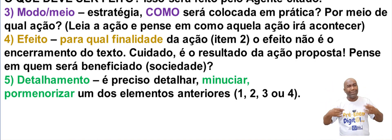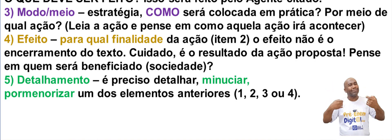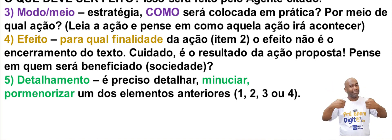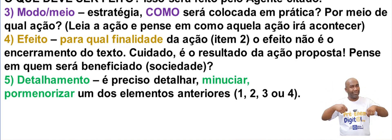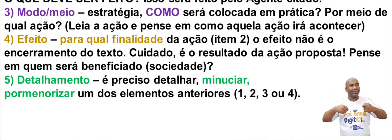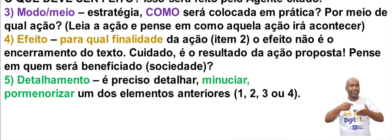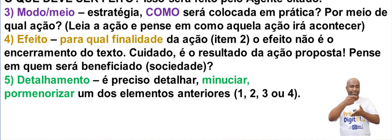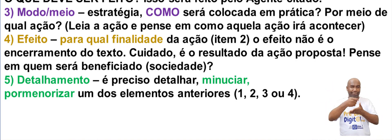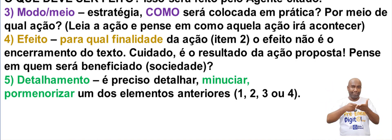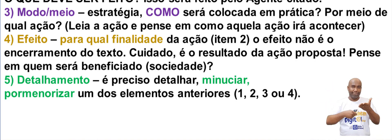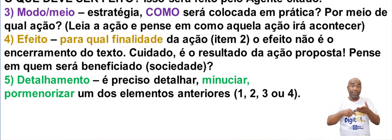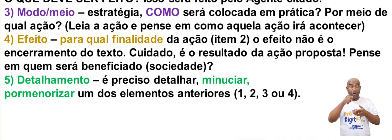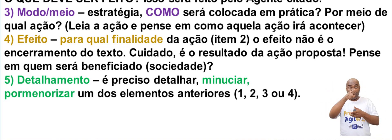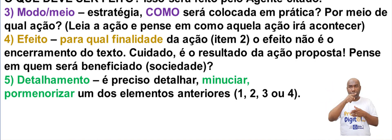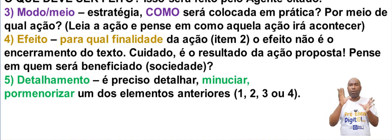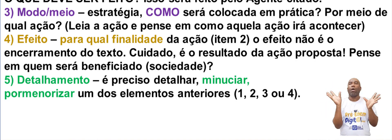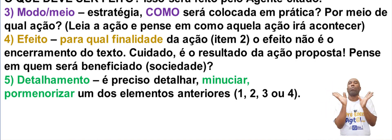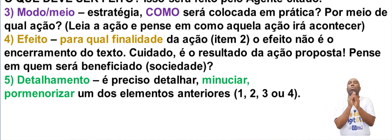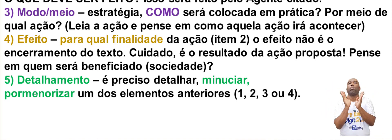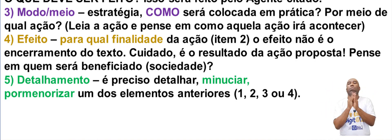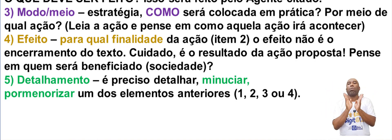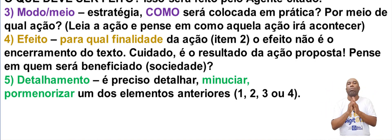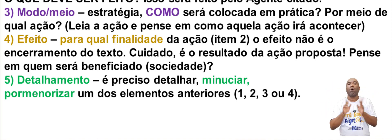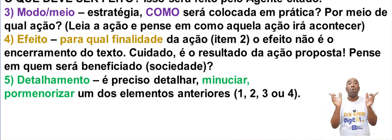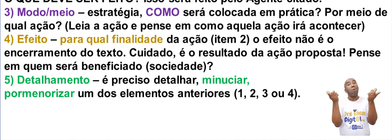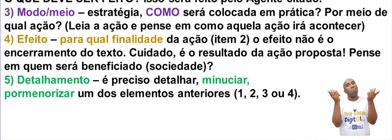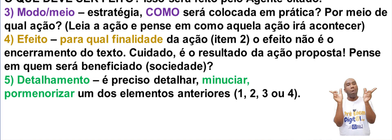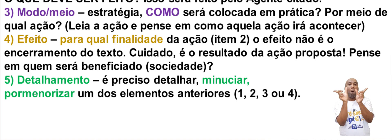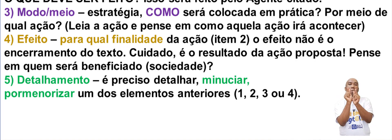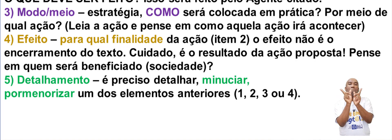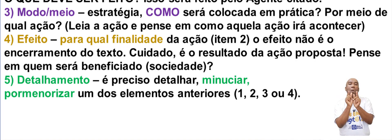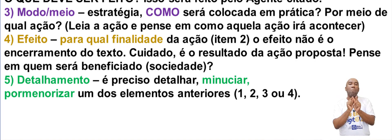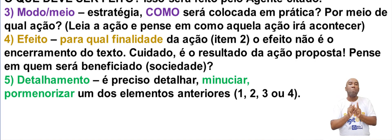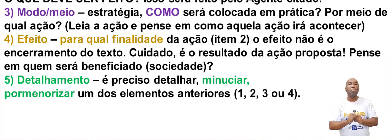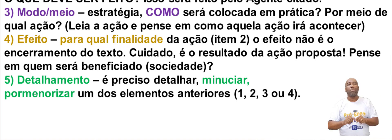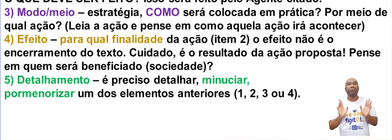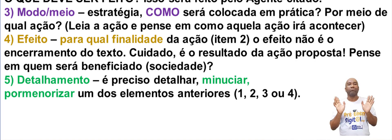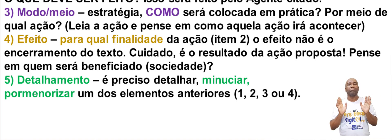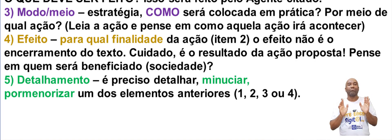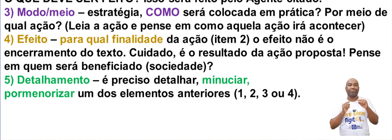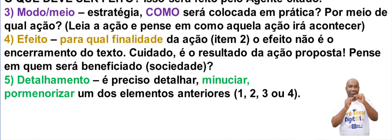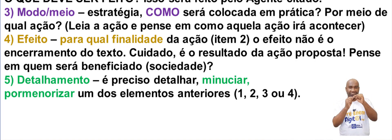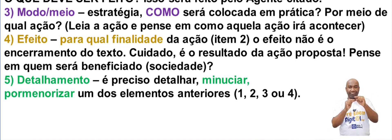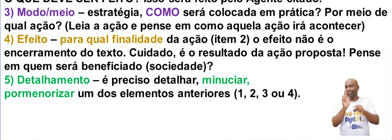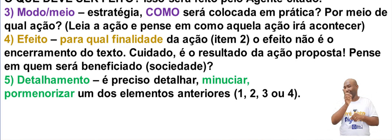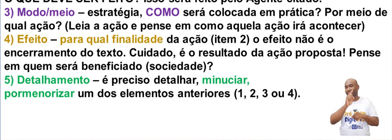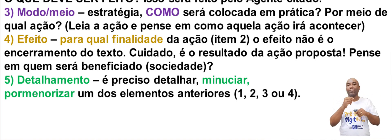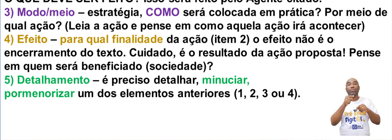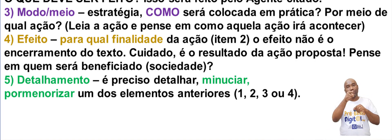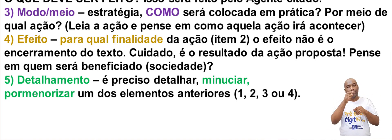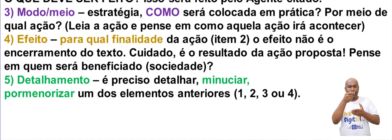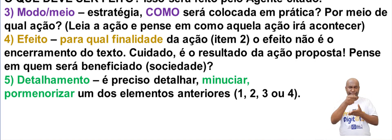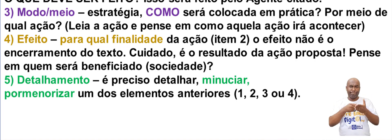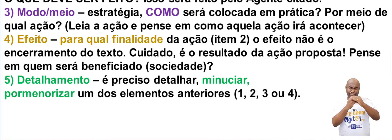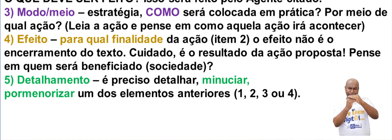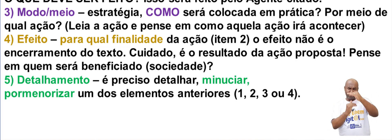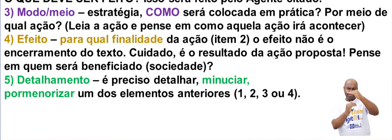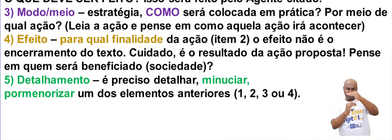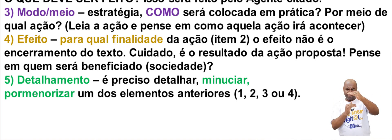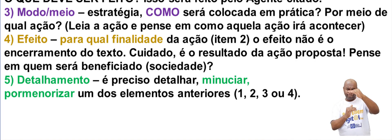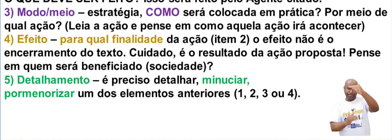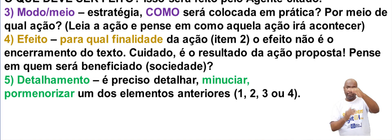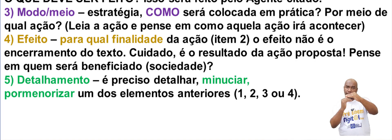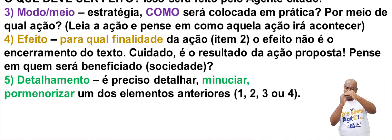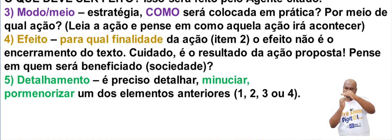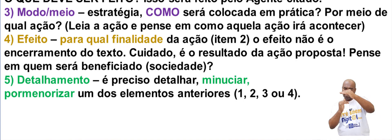é quando você explica de forma minuciosa cada um, ou você vai escolher um dos